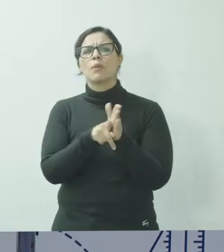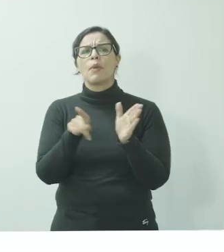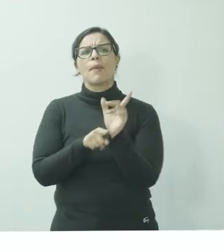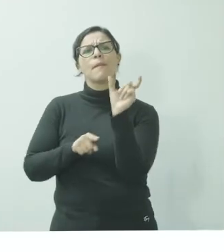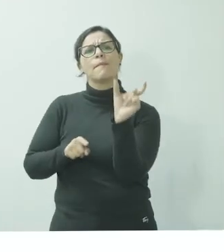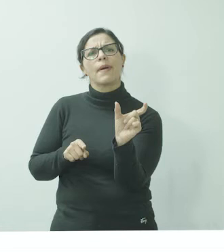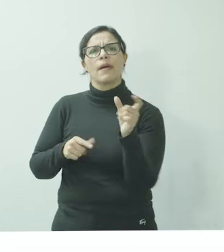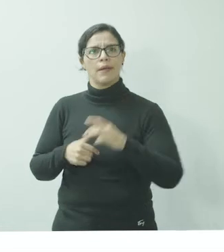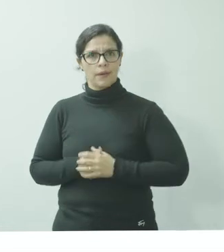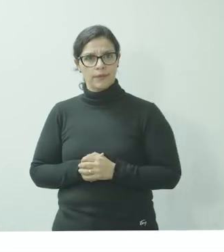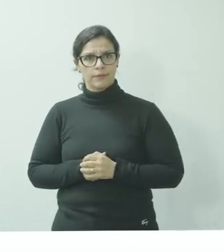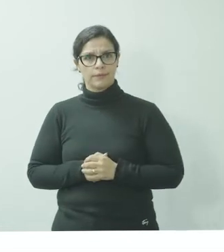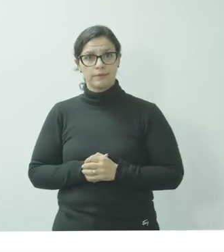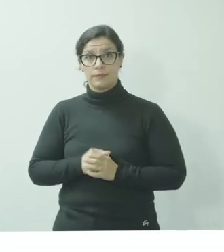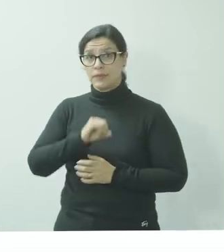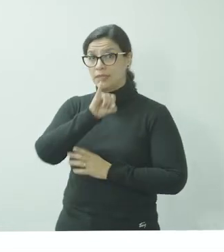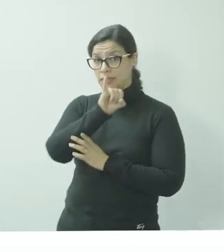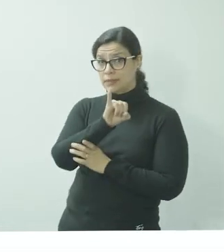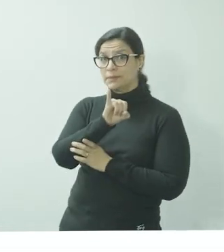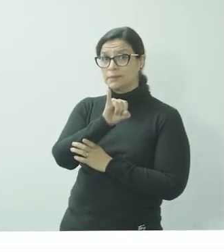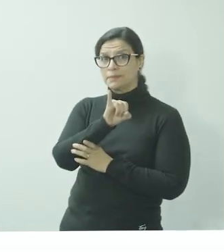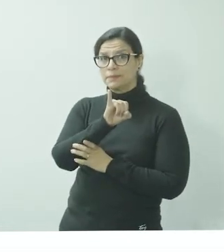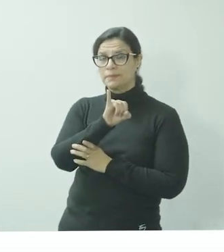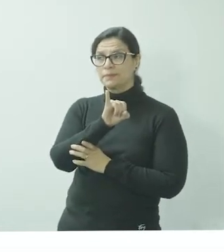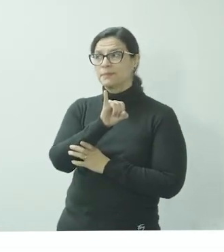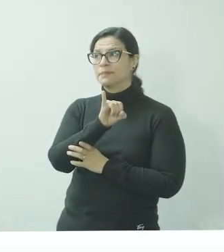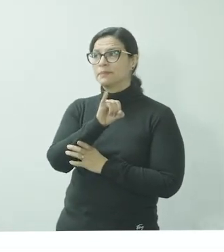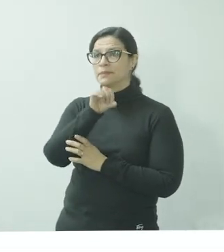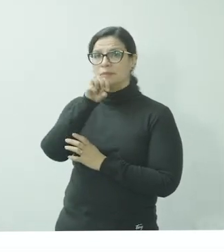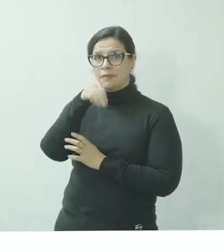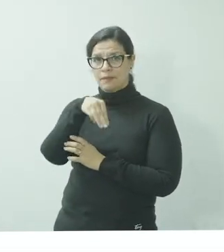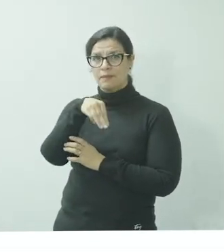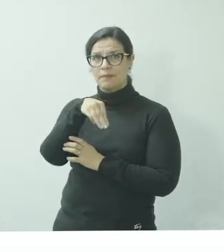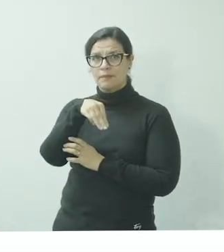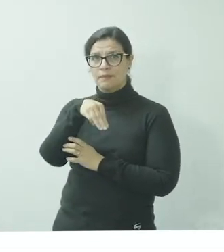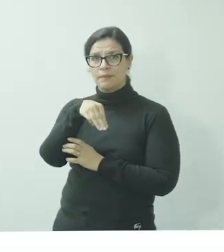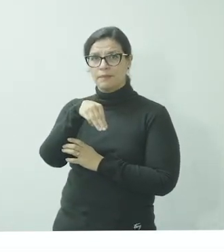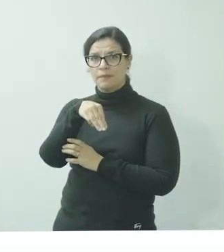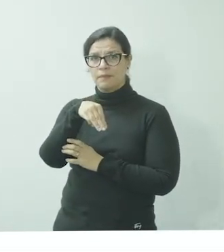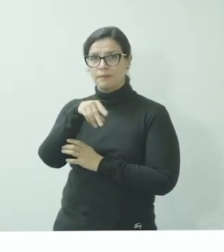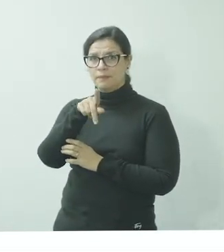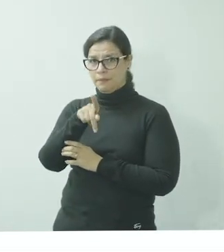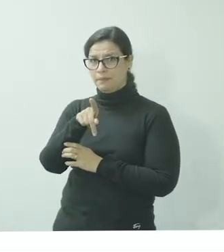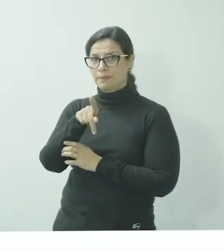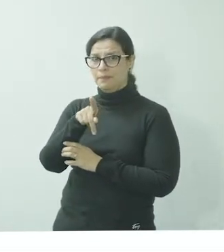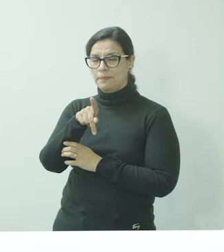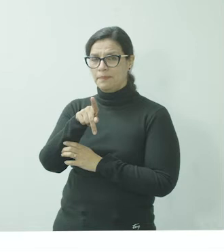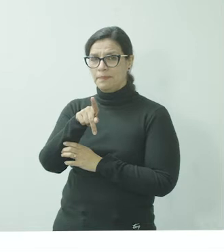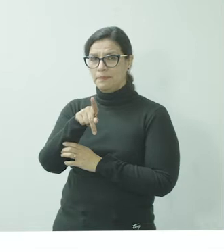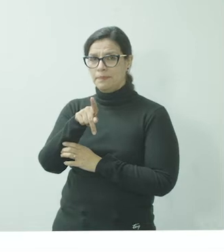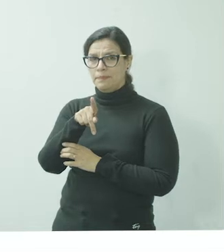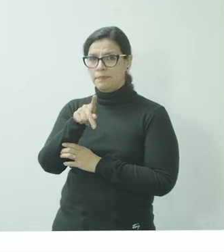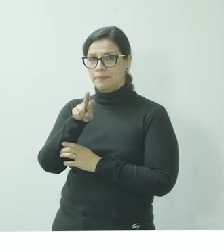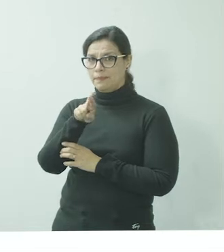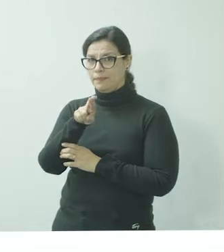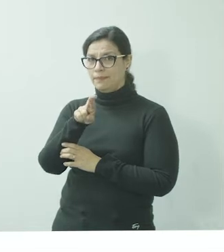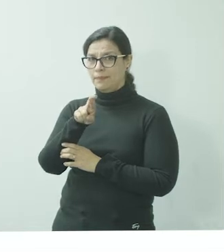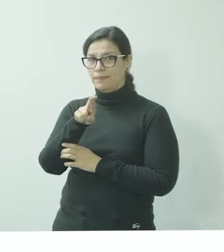palavra a letra i m p